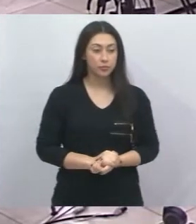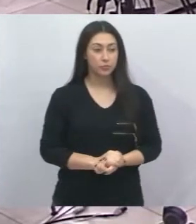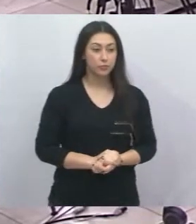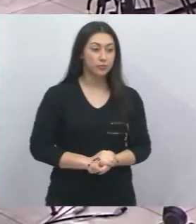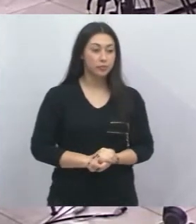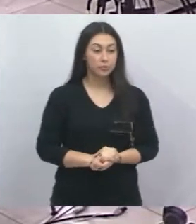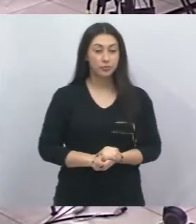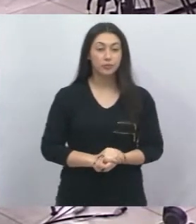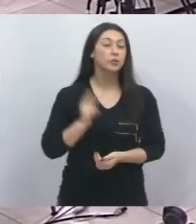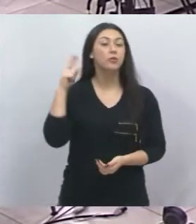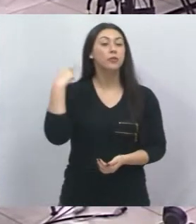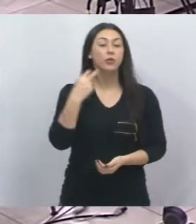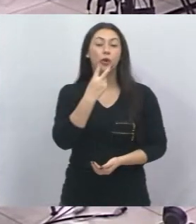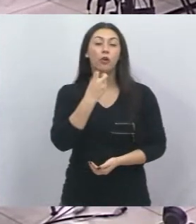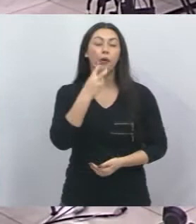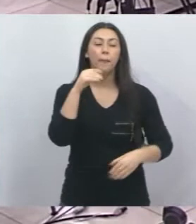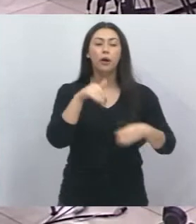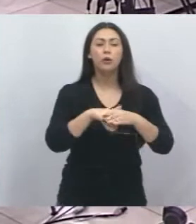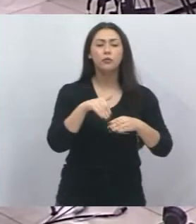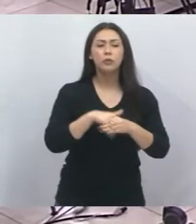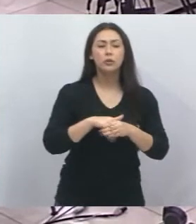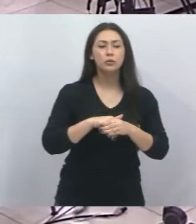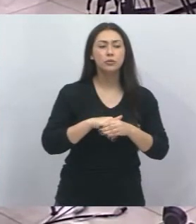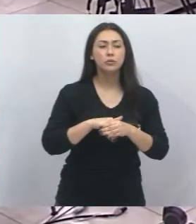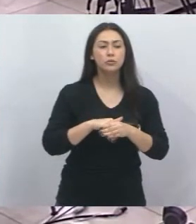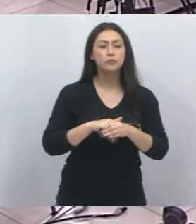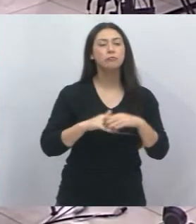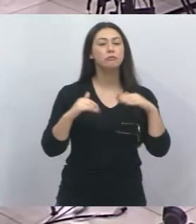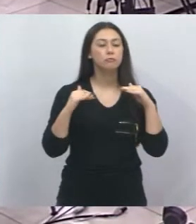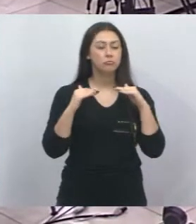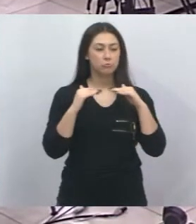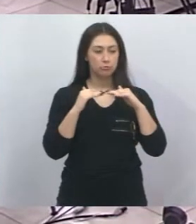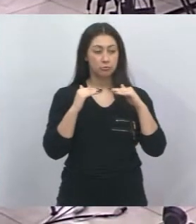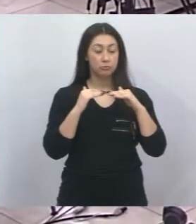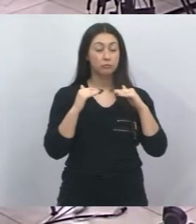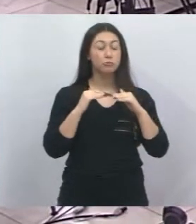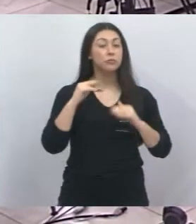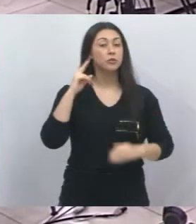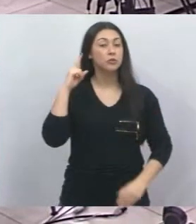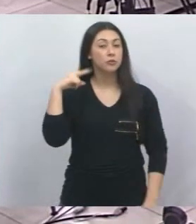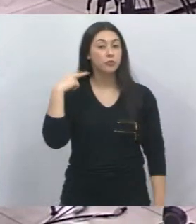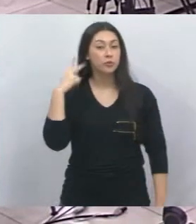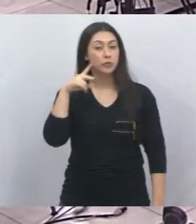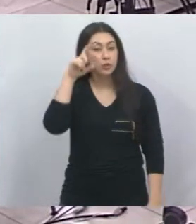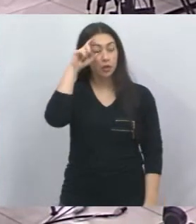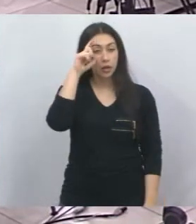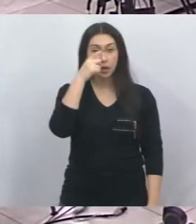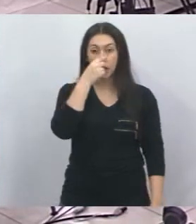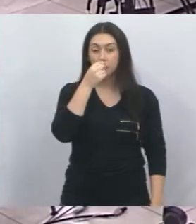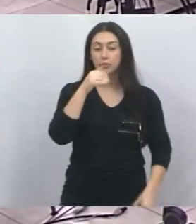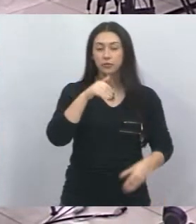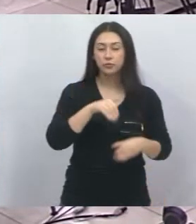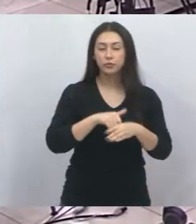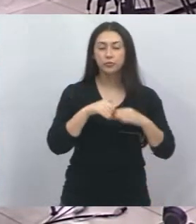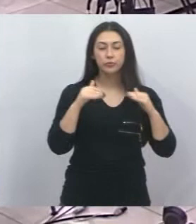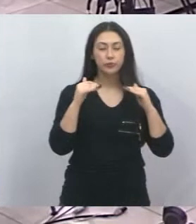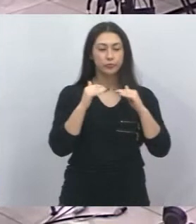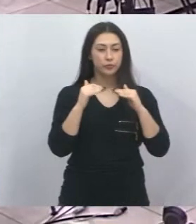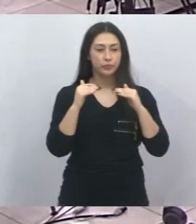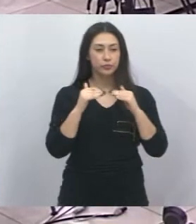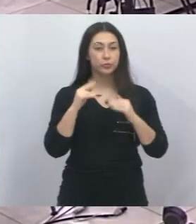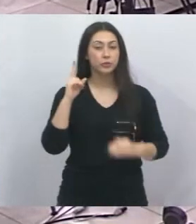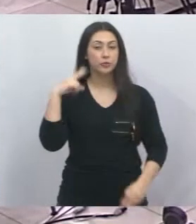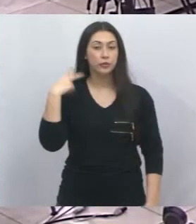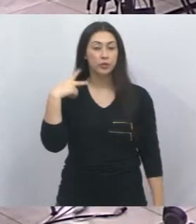Como vota o vereador Valmir do Parque Meia Lua? Favorável. Como vota o vereador Abner? Favorável. Como